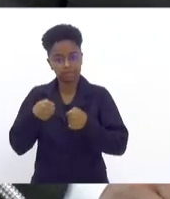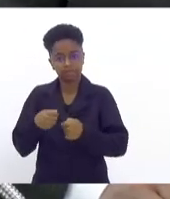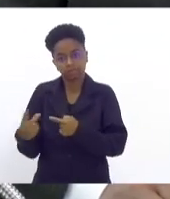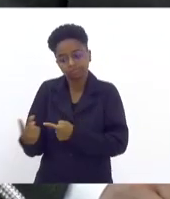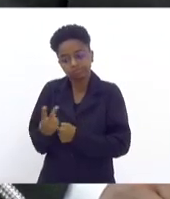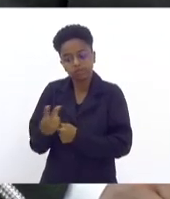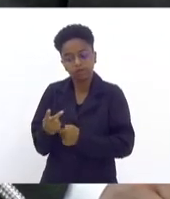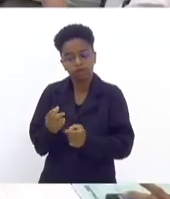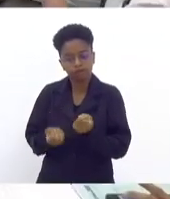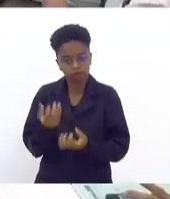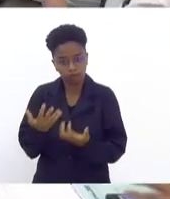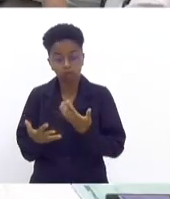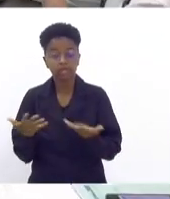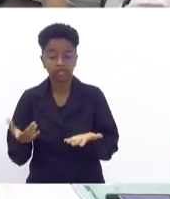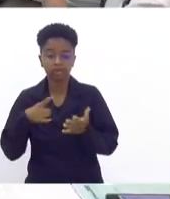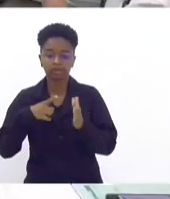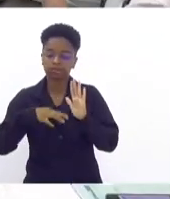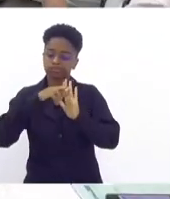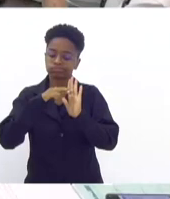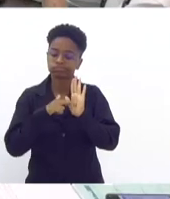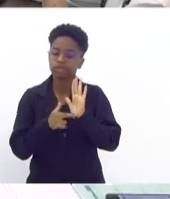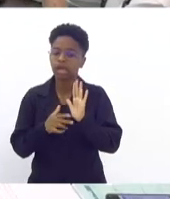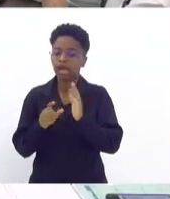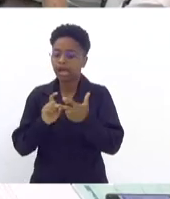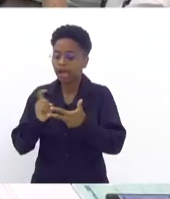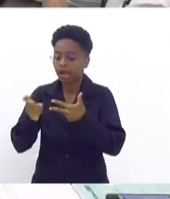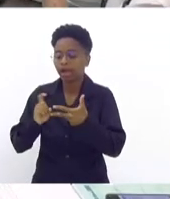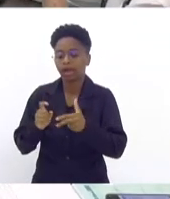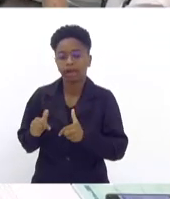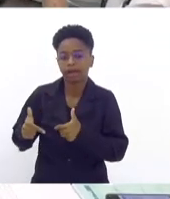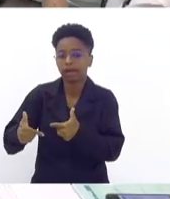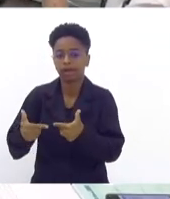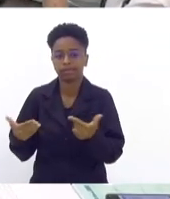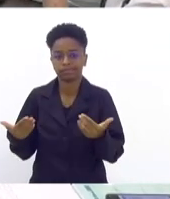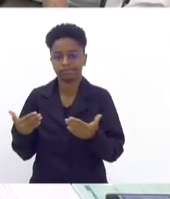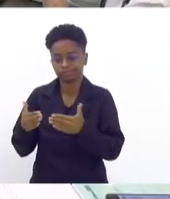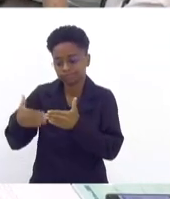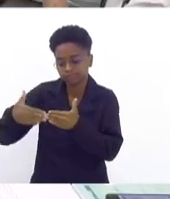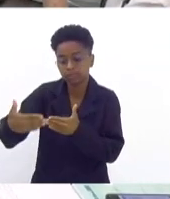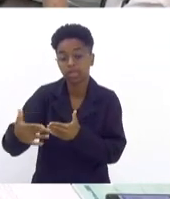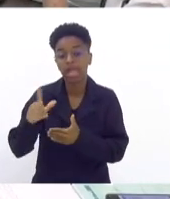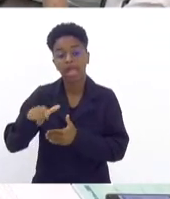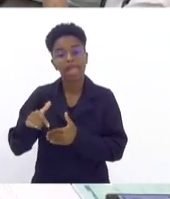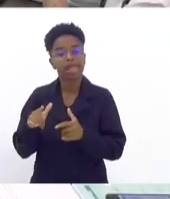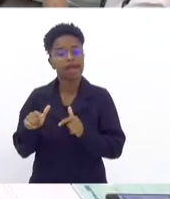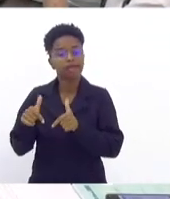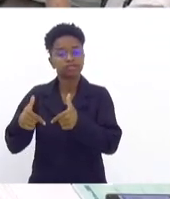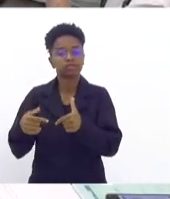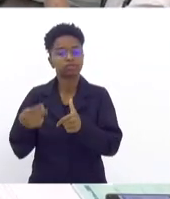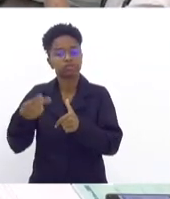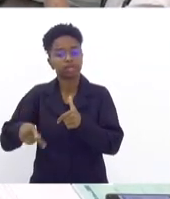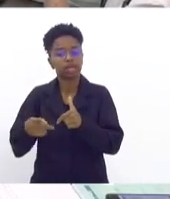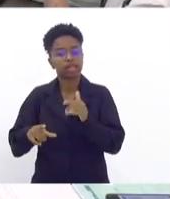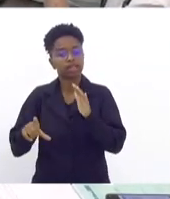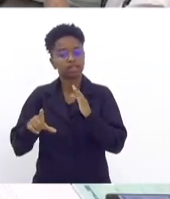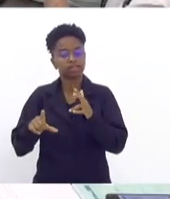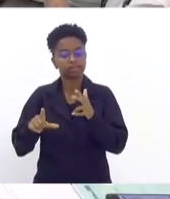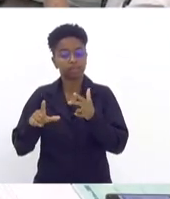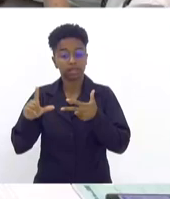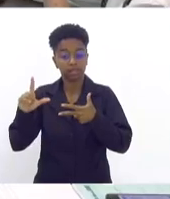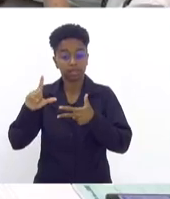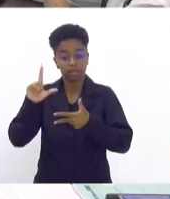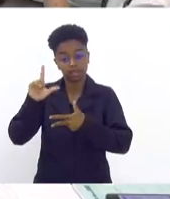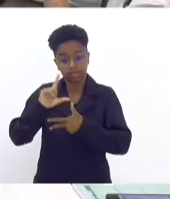A gente regulamentar as atividades do Poder Executivo daqui para frente, eu acho que essa é uma atribuição do Legislativo que a gente não pode abrir mão, né?